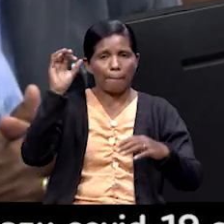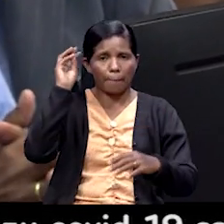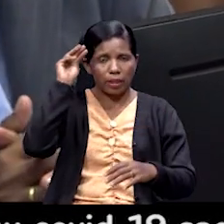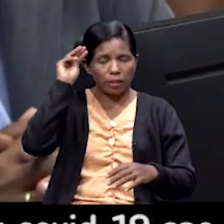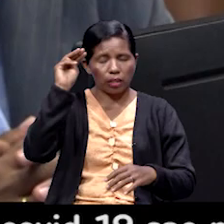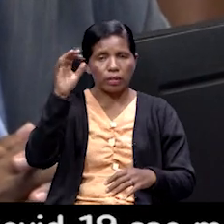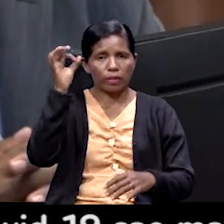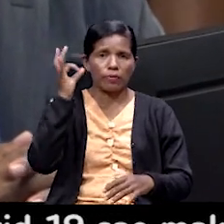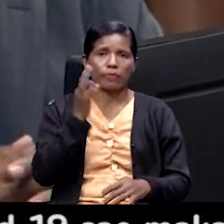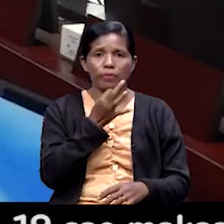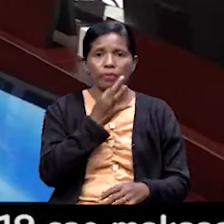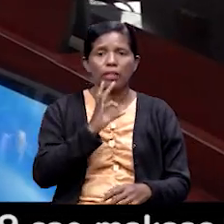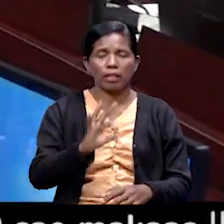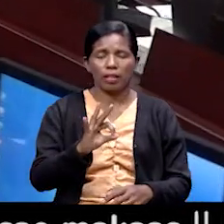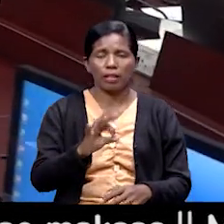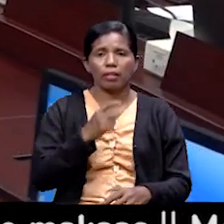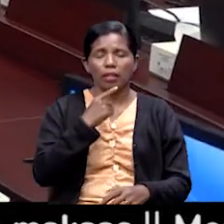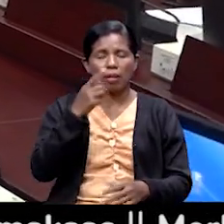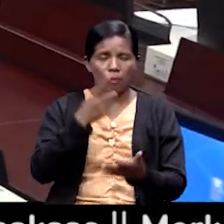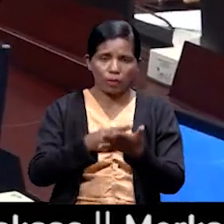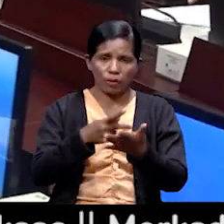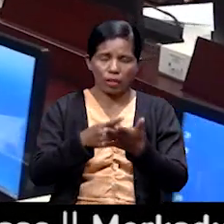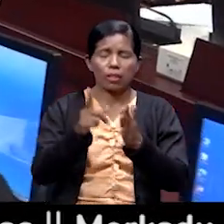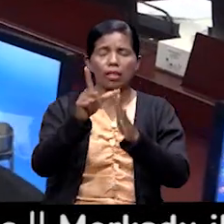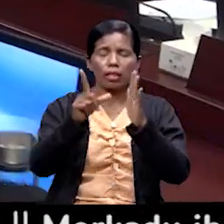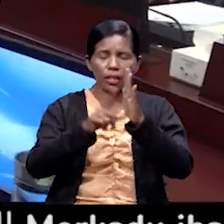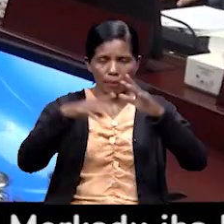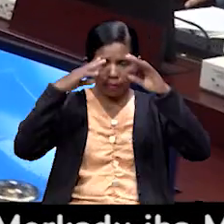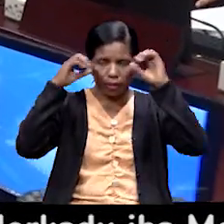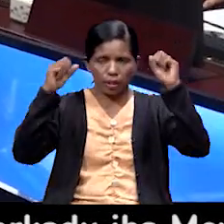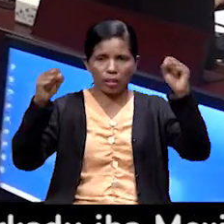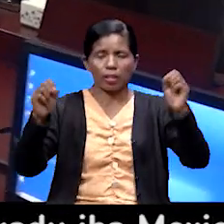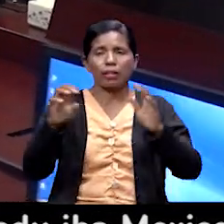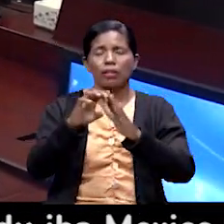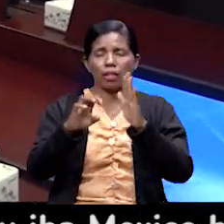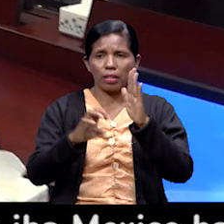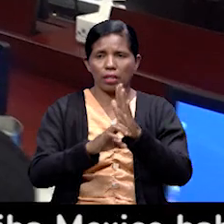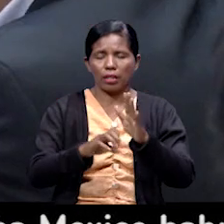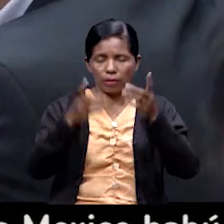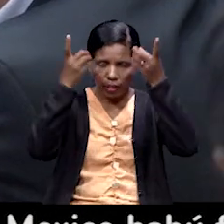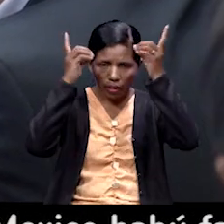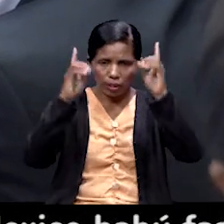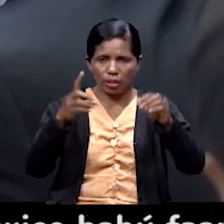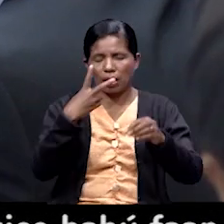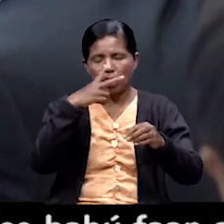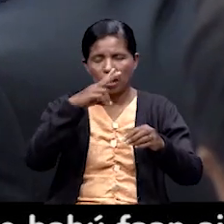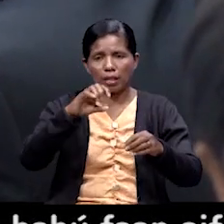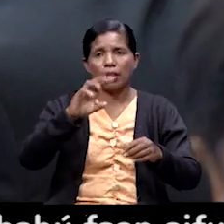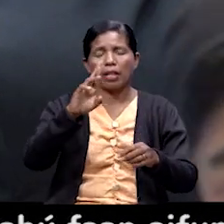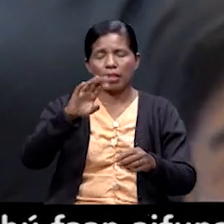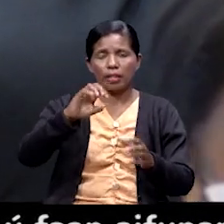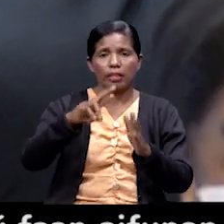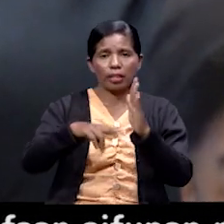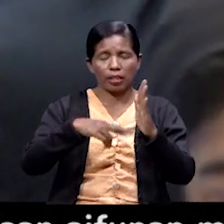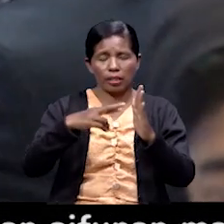Leite, Magalhães Chateten, projeto de proposta de lei presidência no protocolo Estado, né? Ato define regime jurídico e da